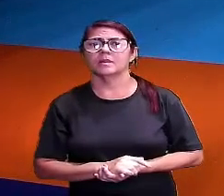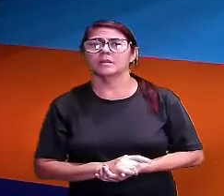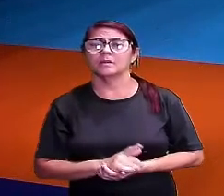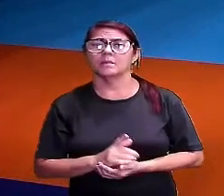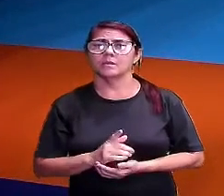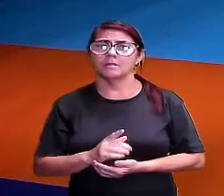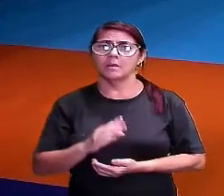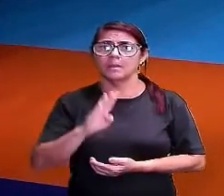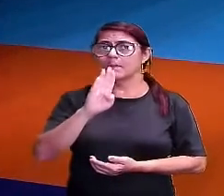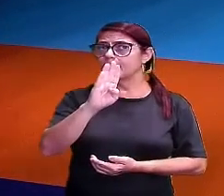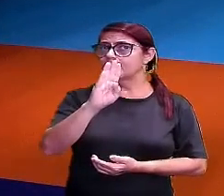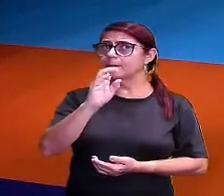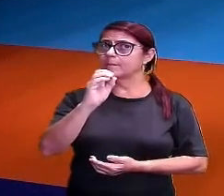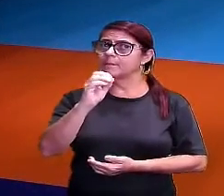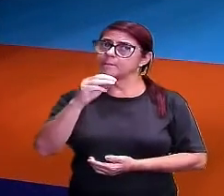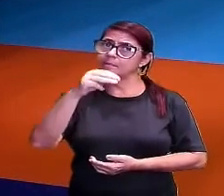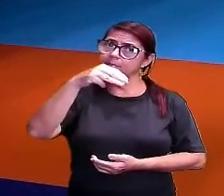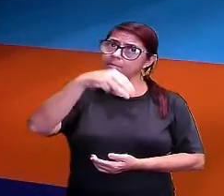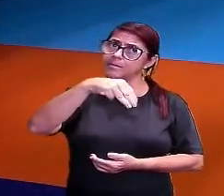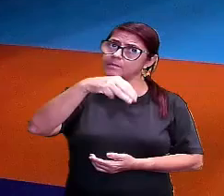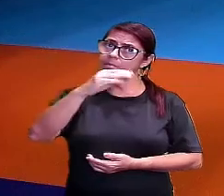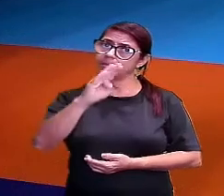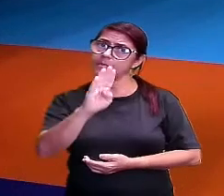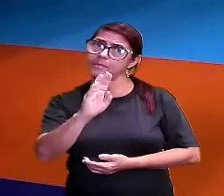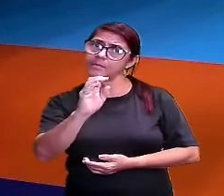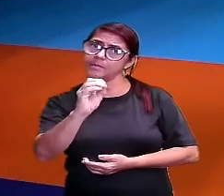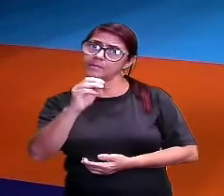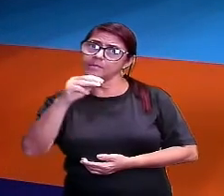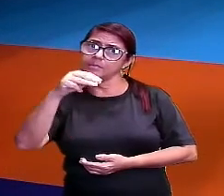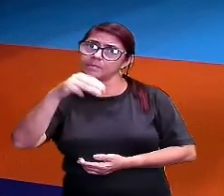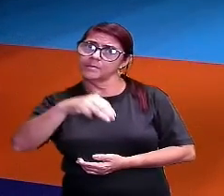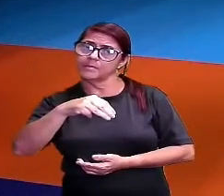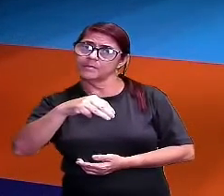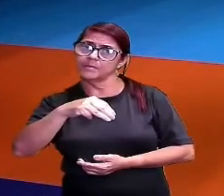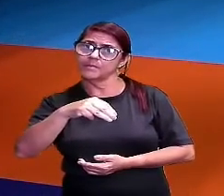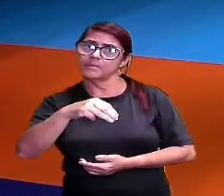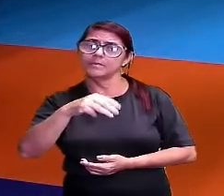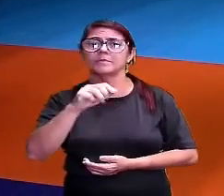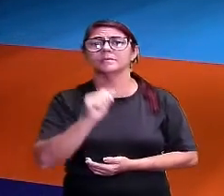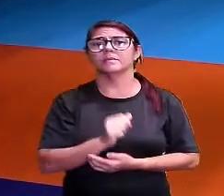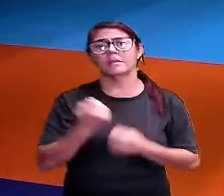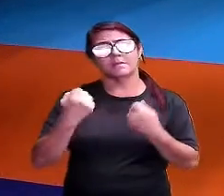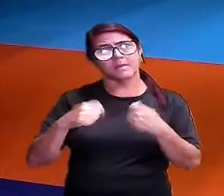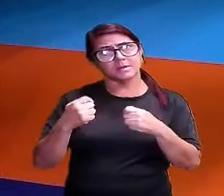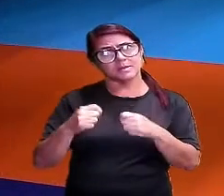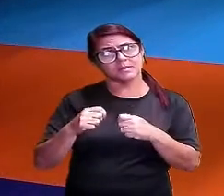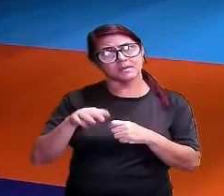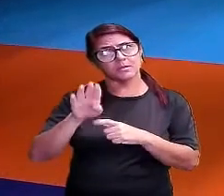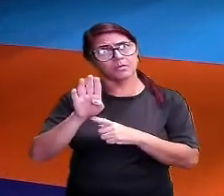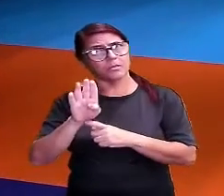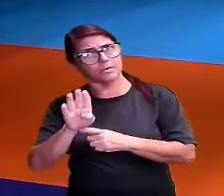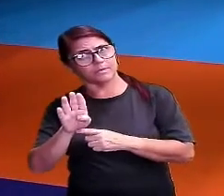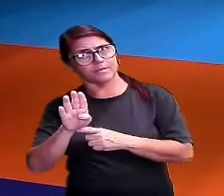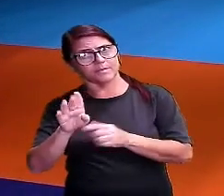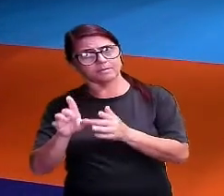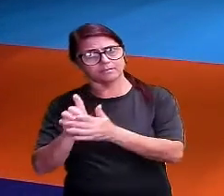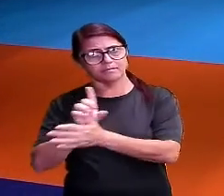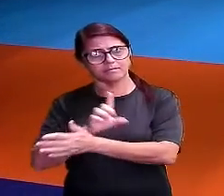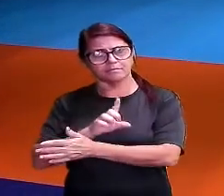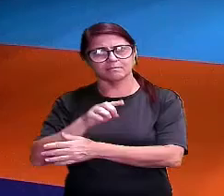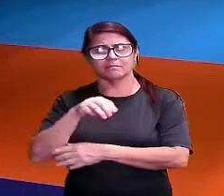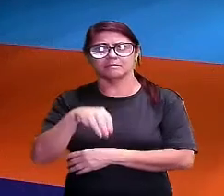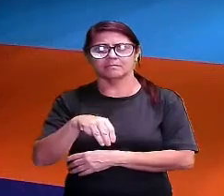fim, bombom, que também a gente vai ser necessário aqui usar o M, porque tem um B aqui. Tá